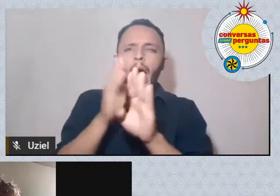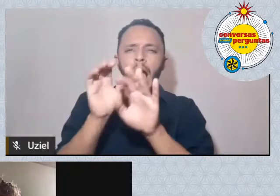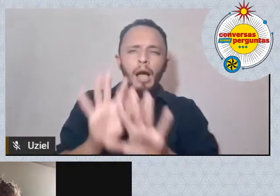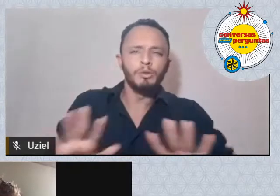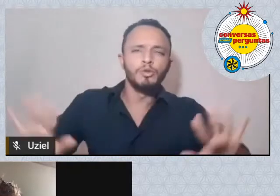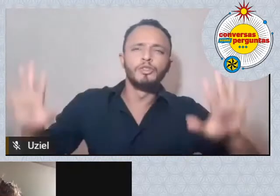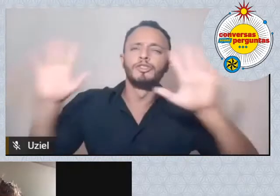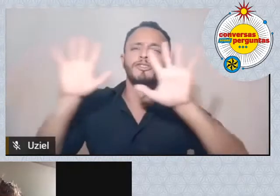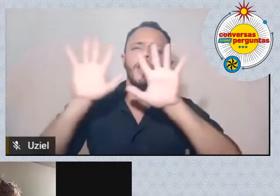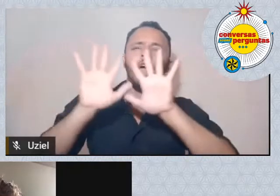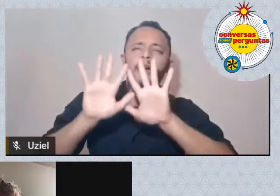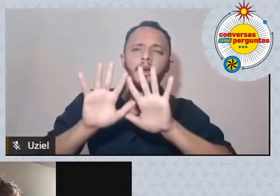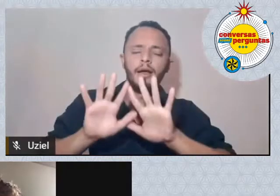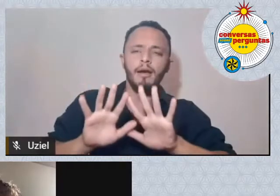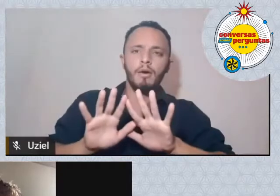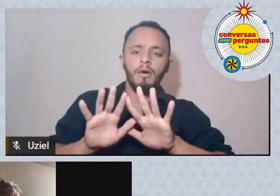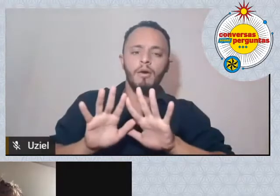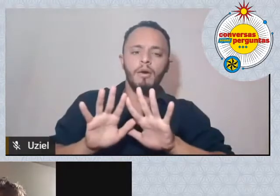uma